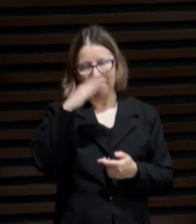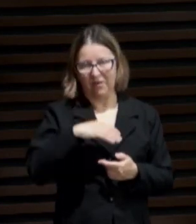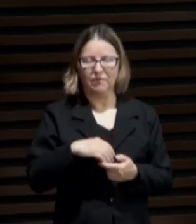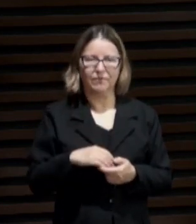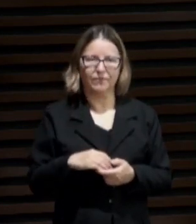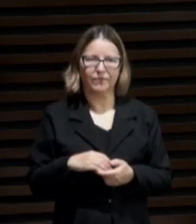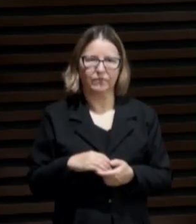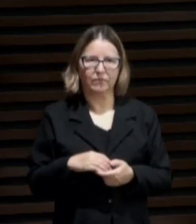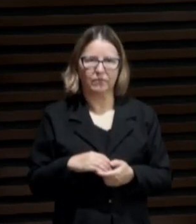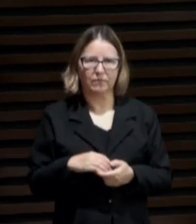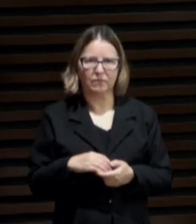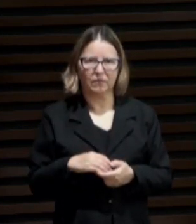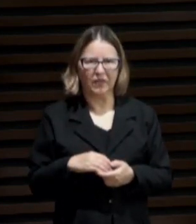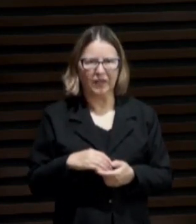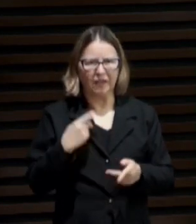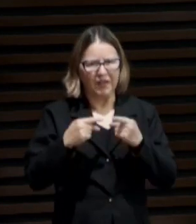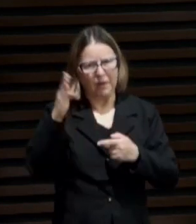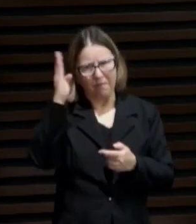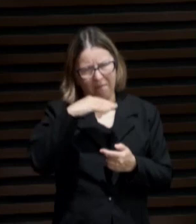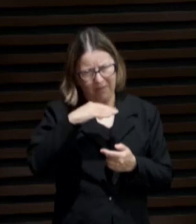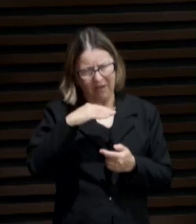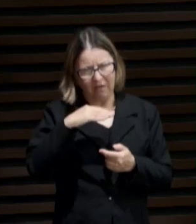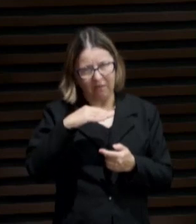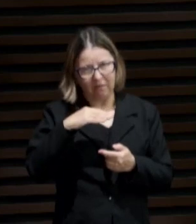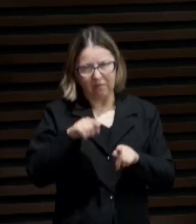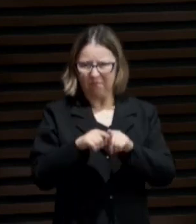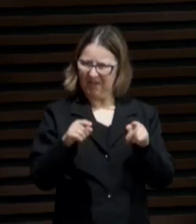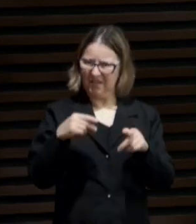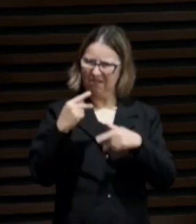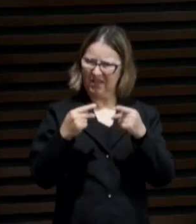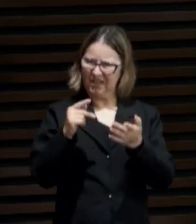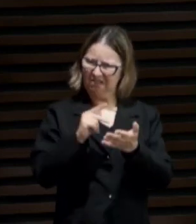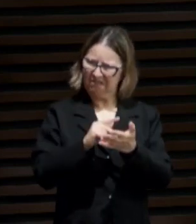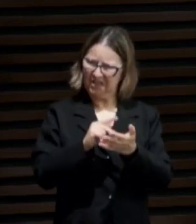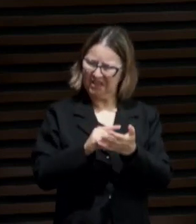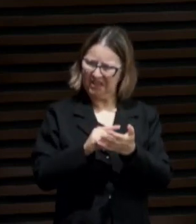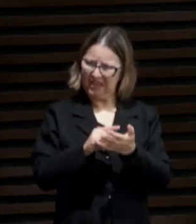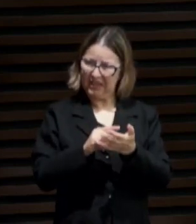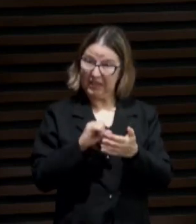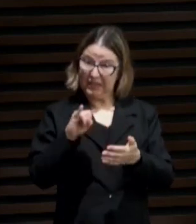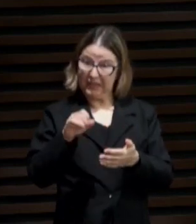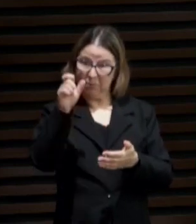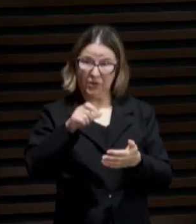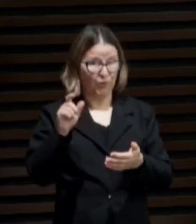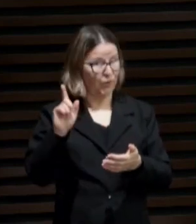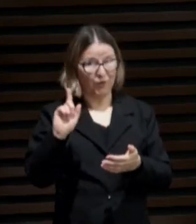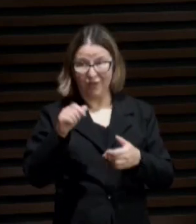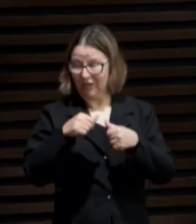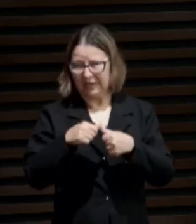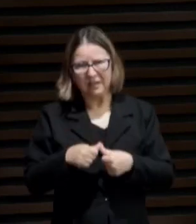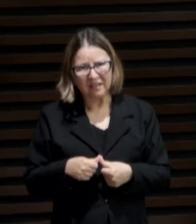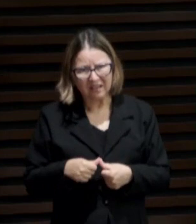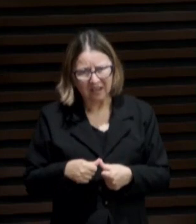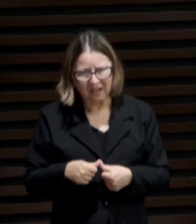Falar mal, mas falar a verdade também, falar... Eu achei interessante